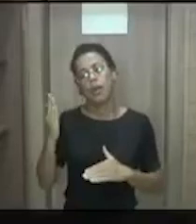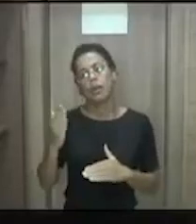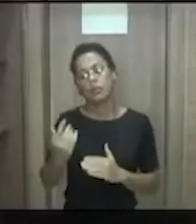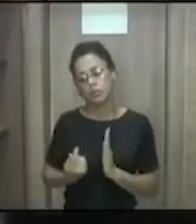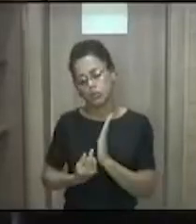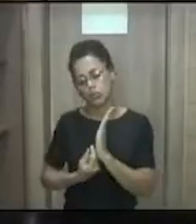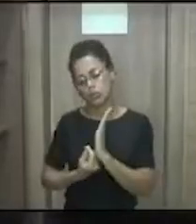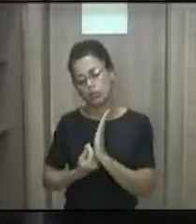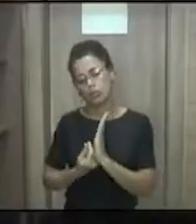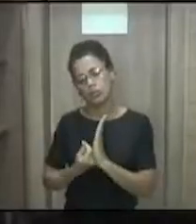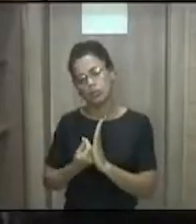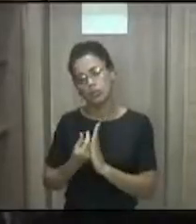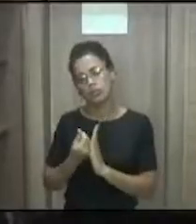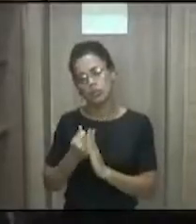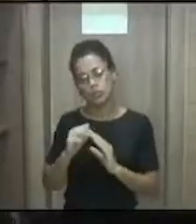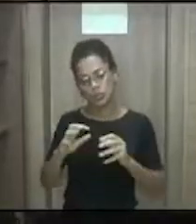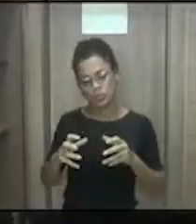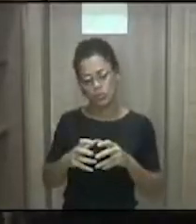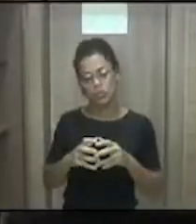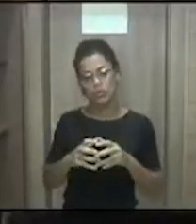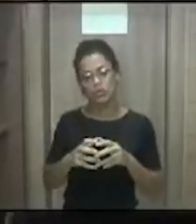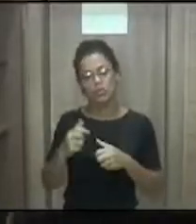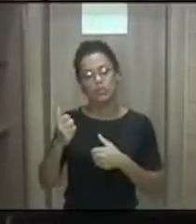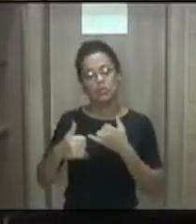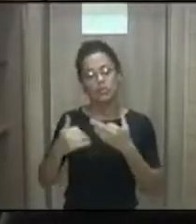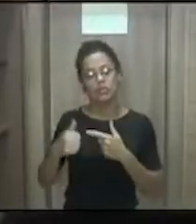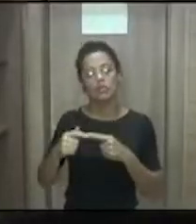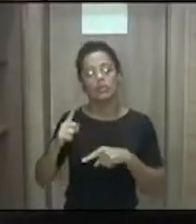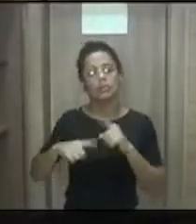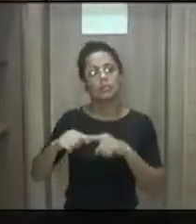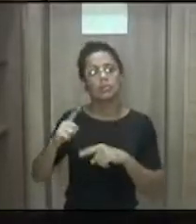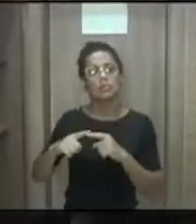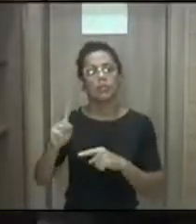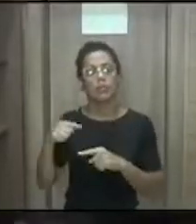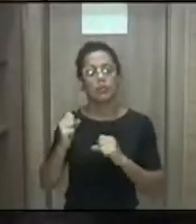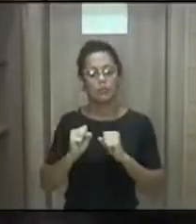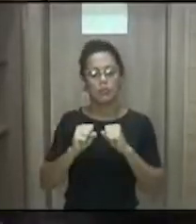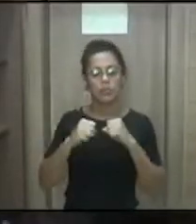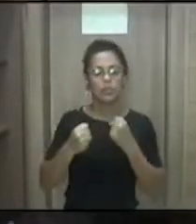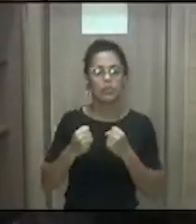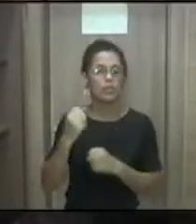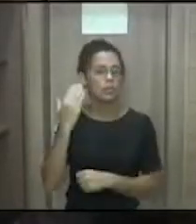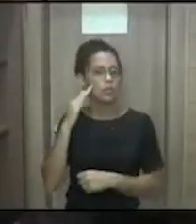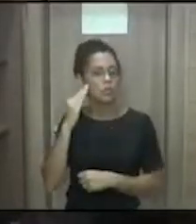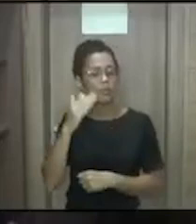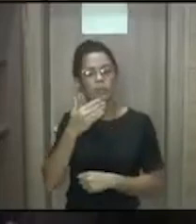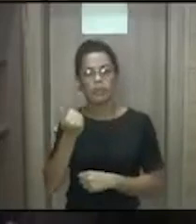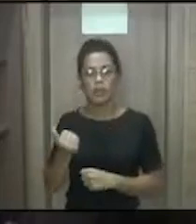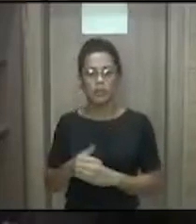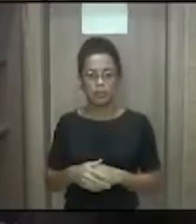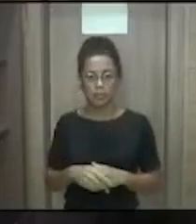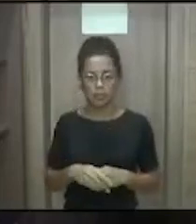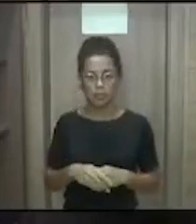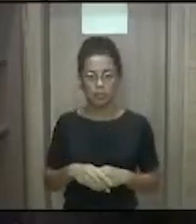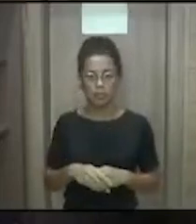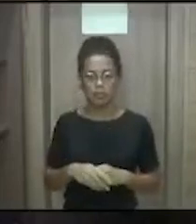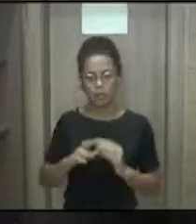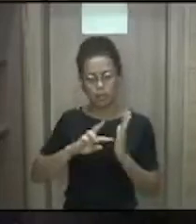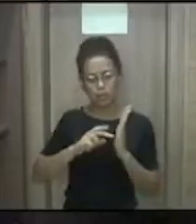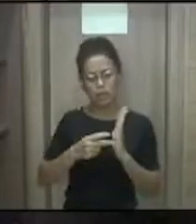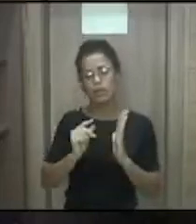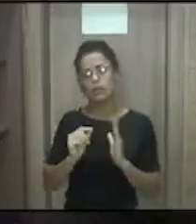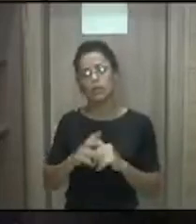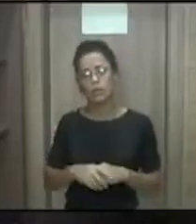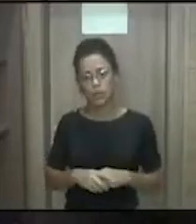que existe um conjunto de fatores e elementos que a gente precisa se debruçar para entender melhor o que significa um termo